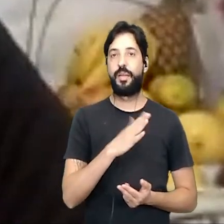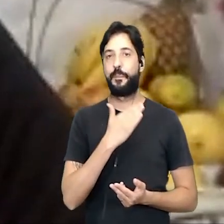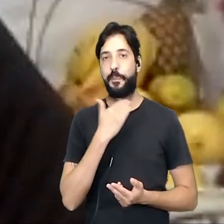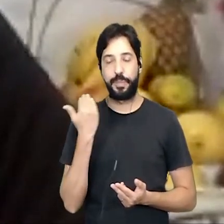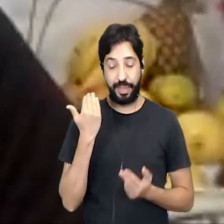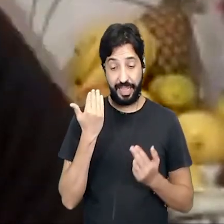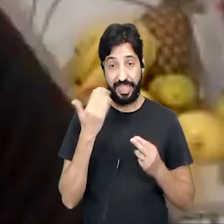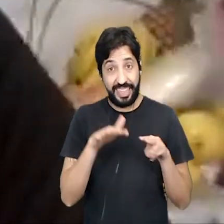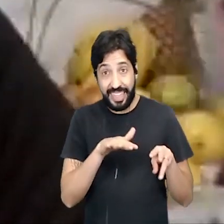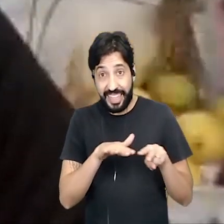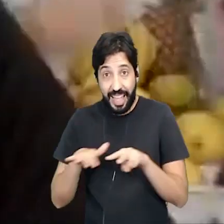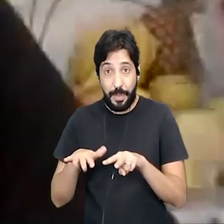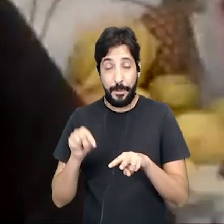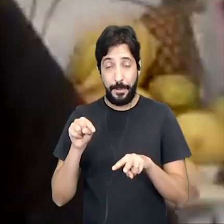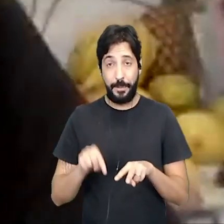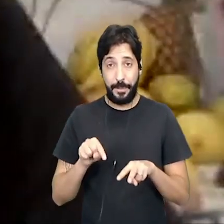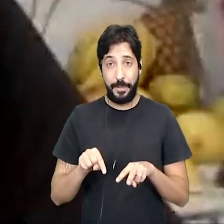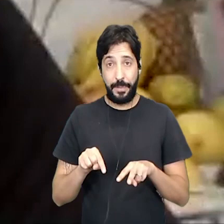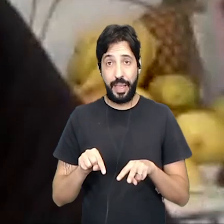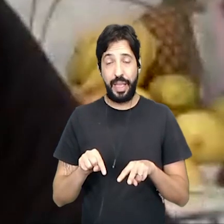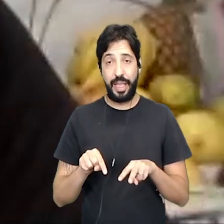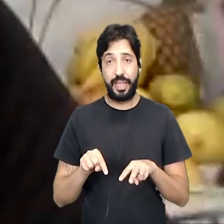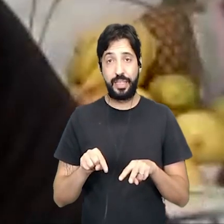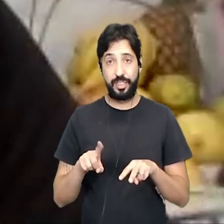dele faleceu, bem na semana